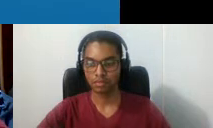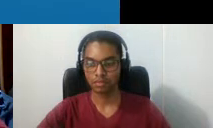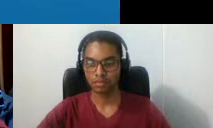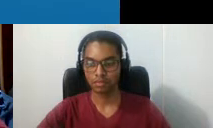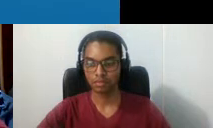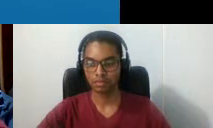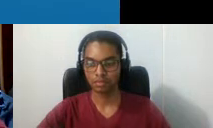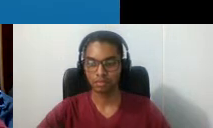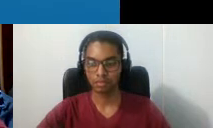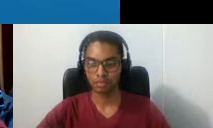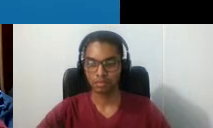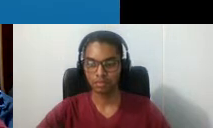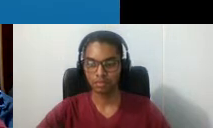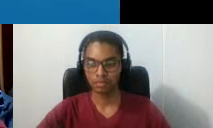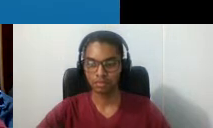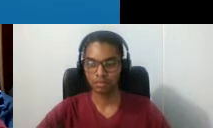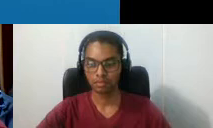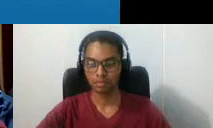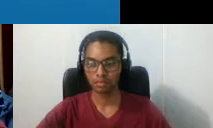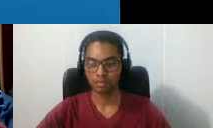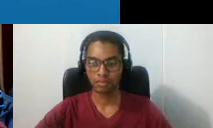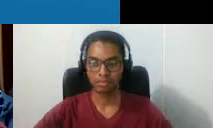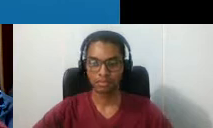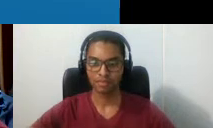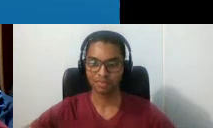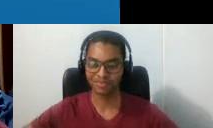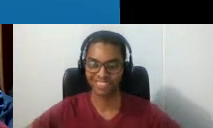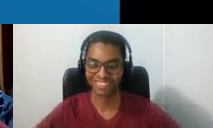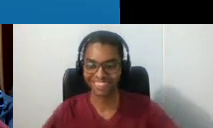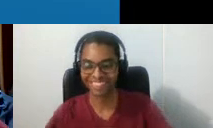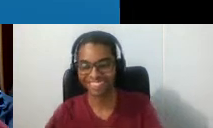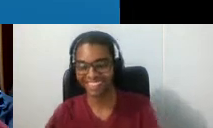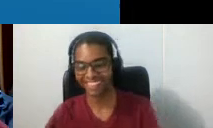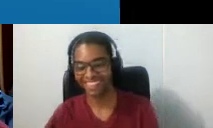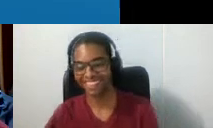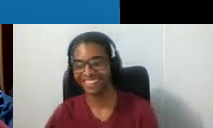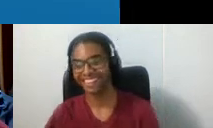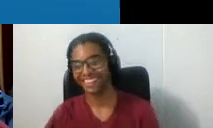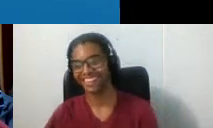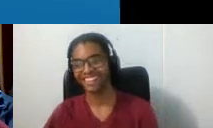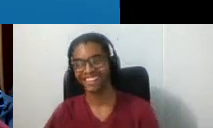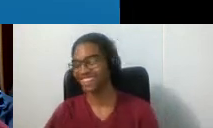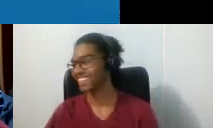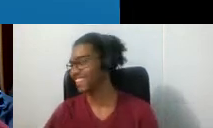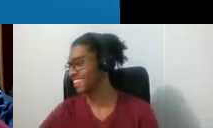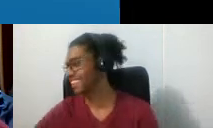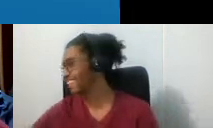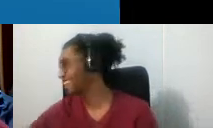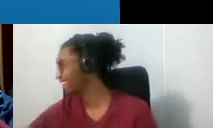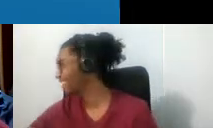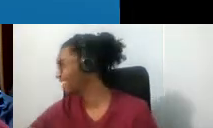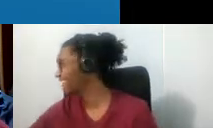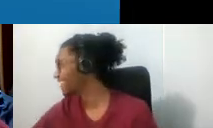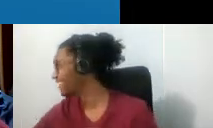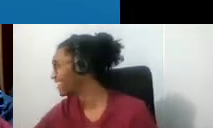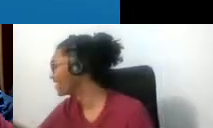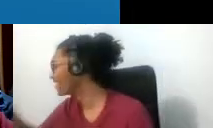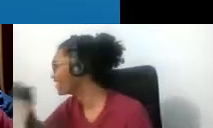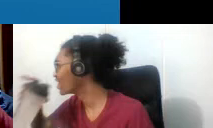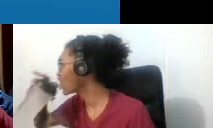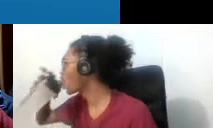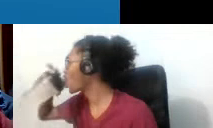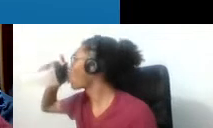pontinhos. Aí ele vai preencher esses pontinhos de diversas maneiras. Uma das maneiras que o cara costuma preencher é o seguinte: você não é macho de parar